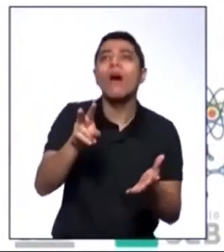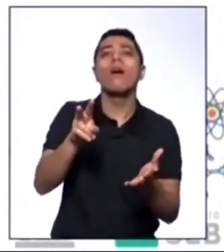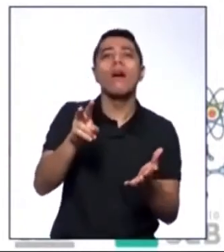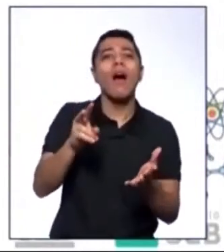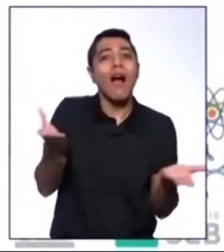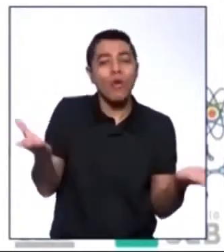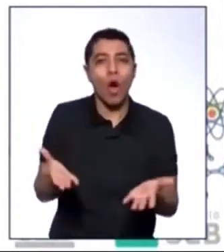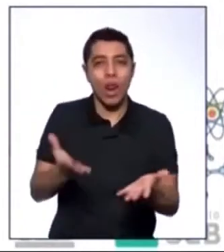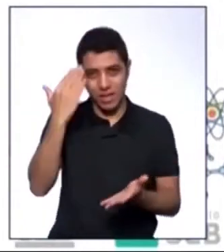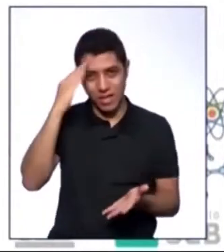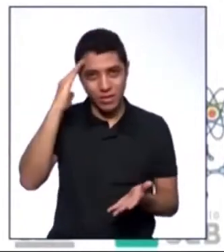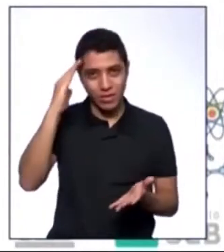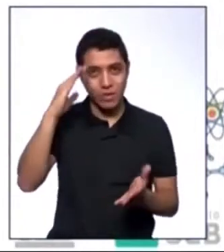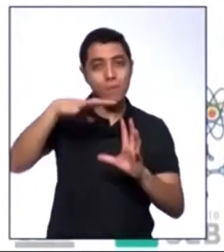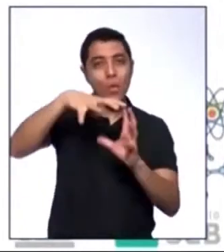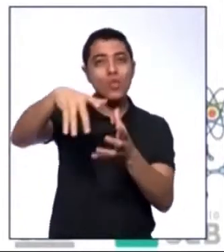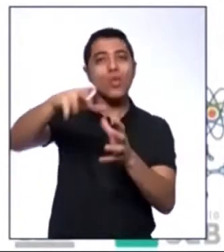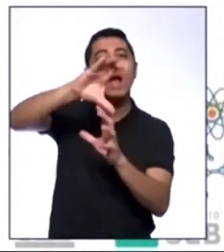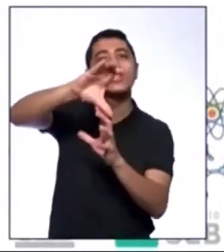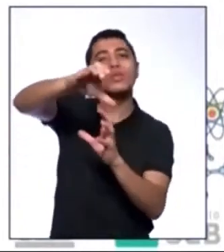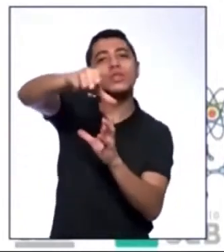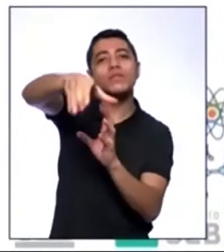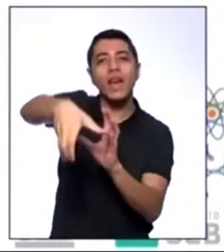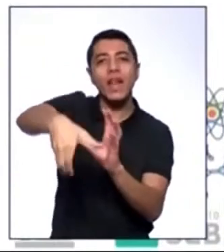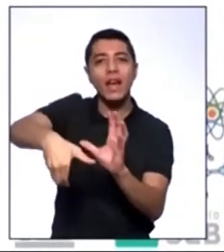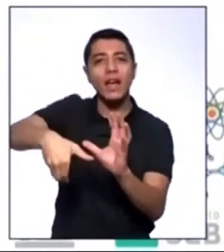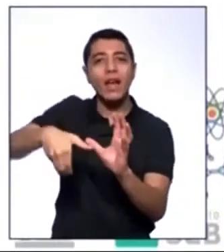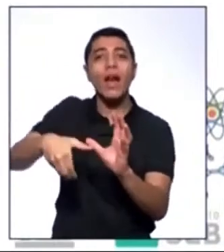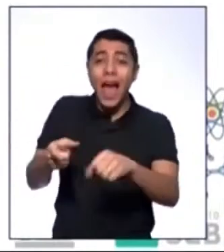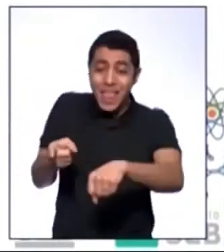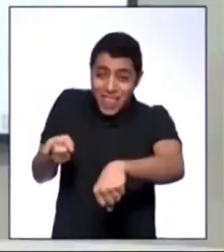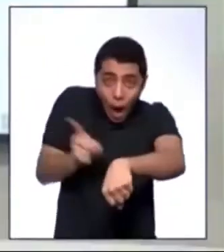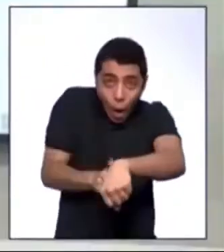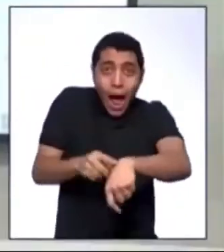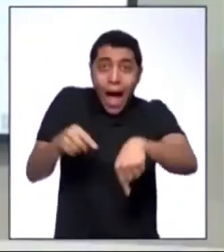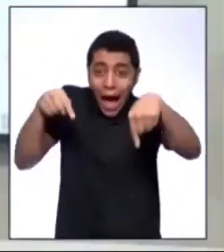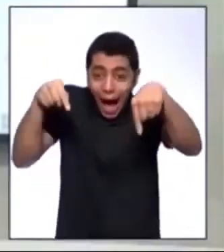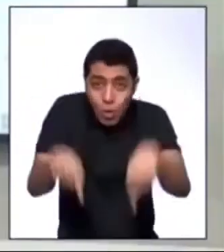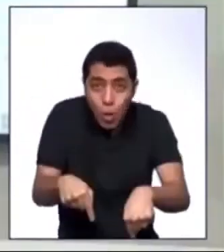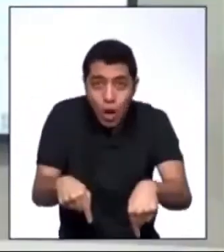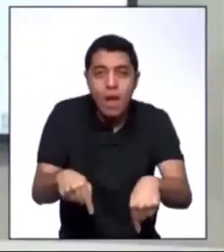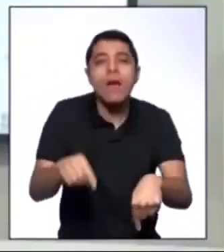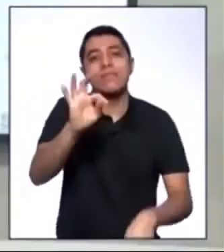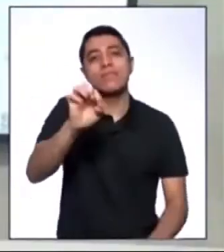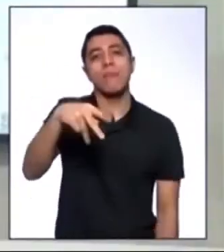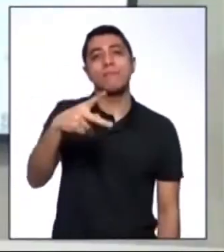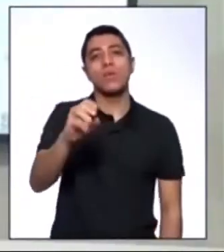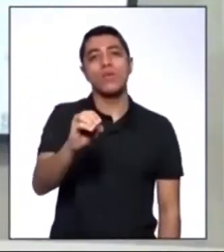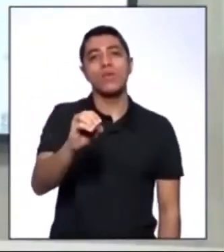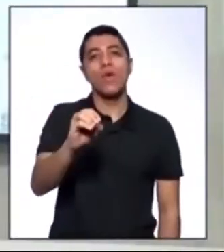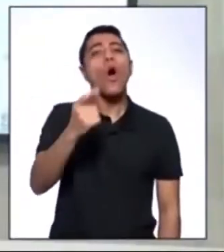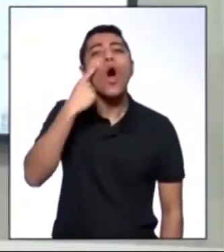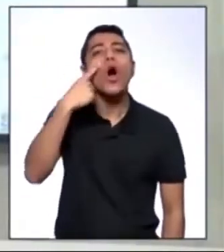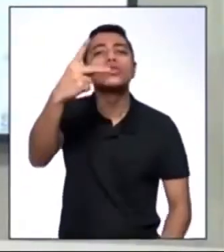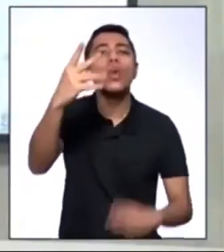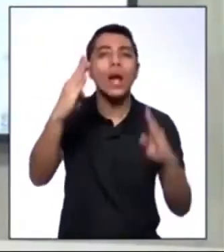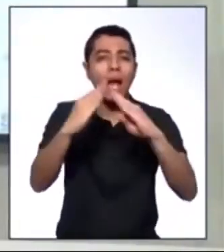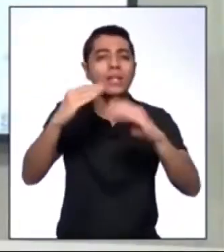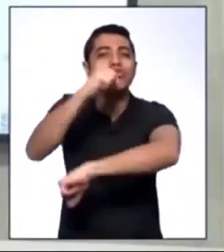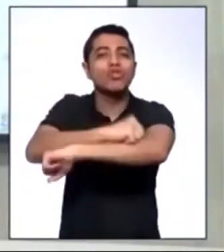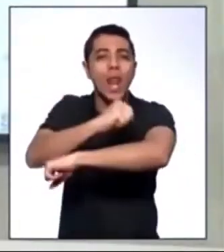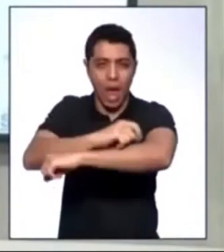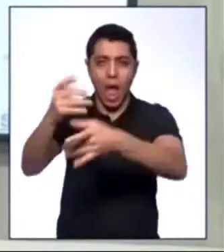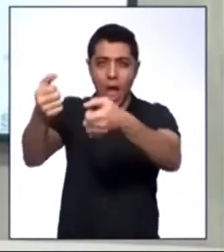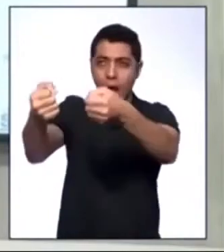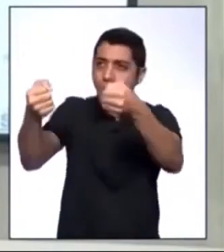da atmosfera nesse instante. Isso define tempo. Então, hoje, por exemplo, o tempo pode estar